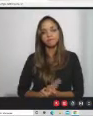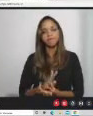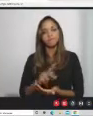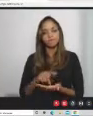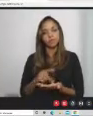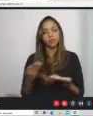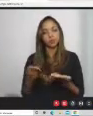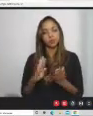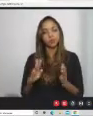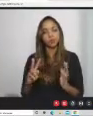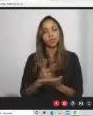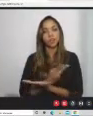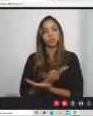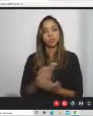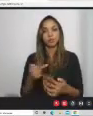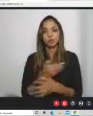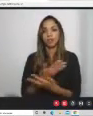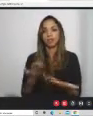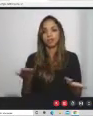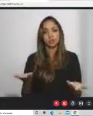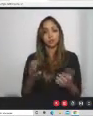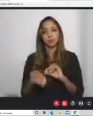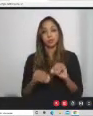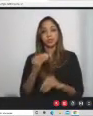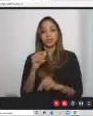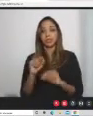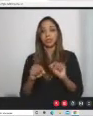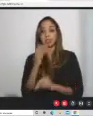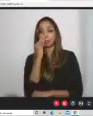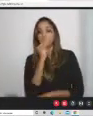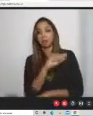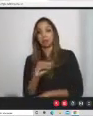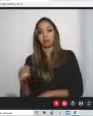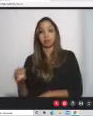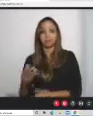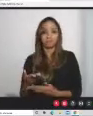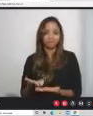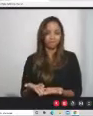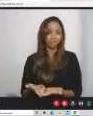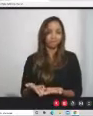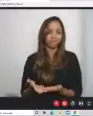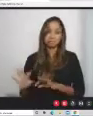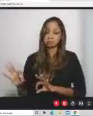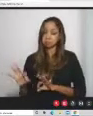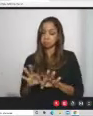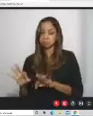descaso, é uma falta de planejamento terrível. A impressão que a gente tem é que a gente